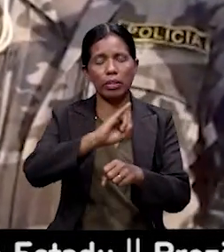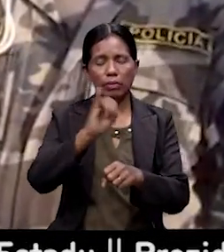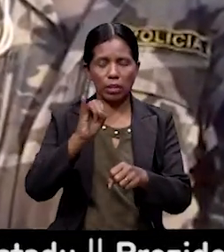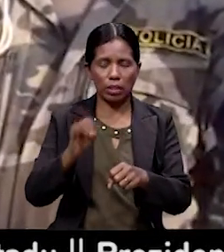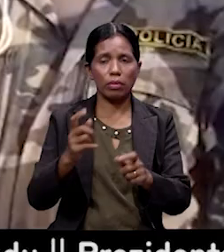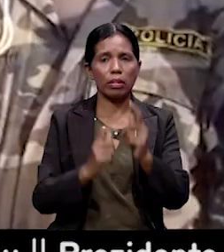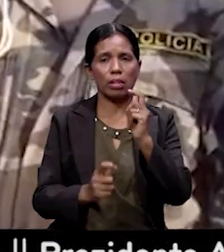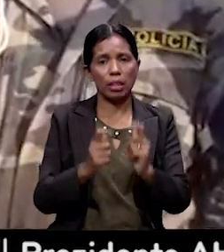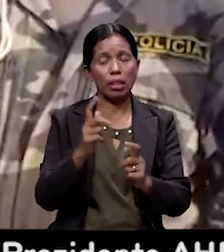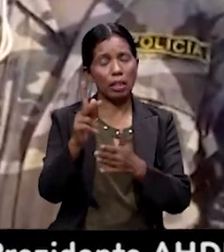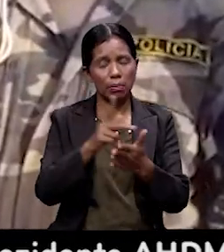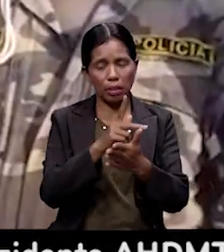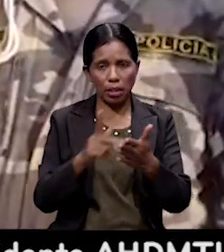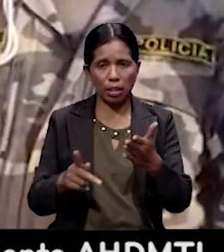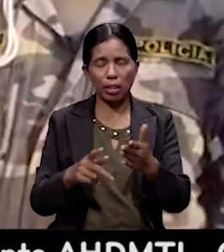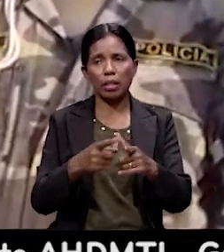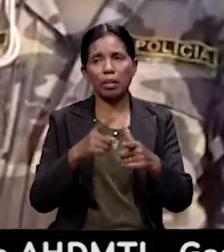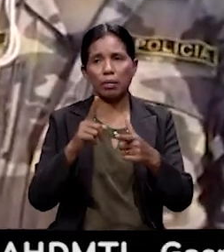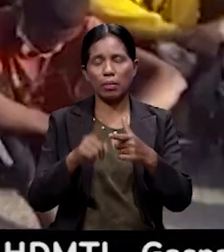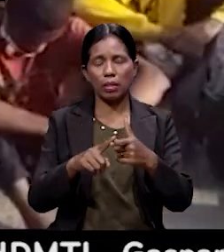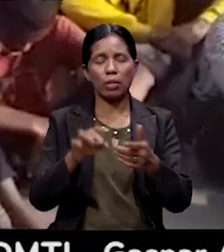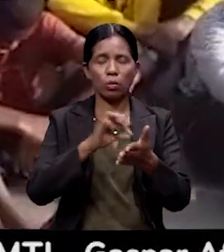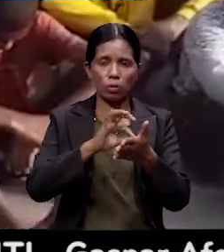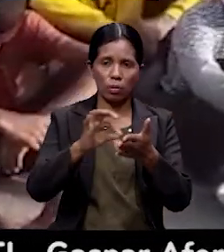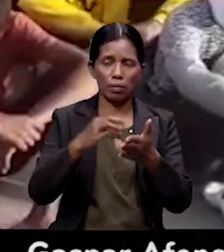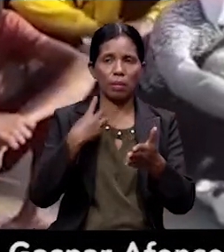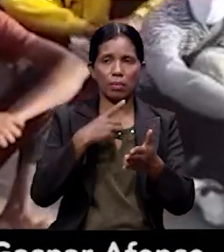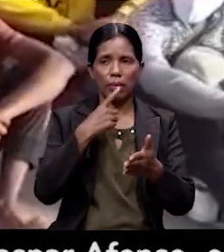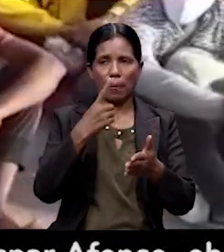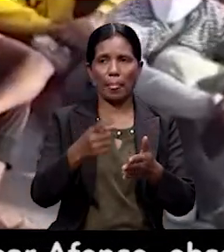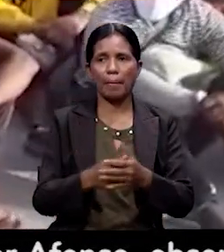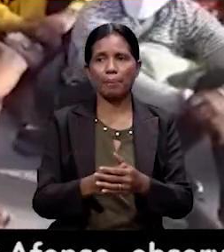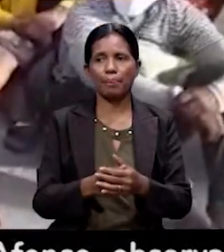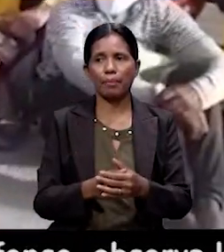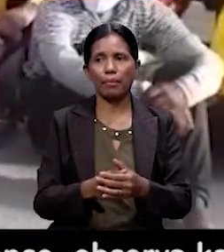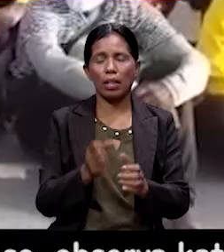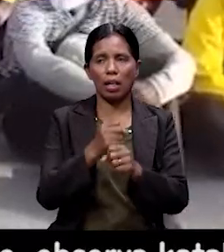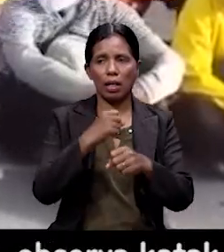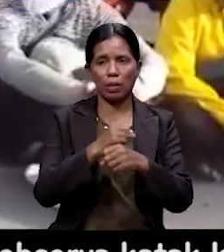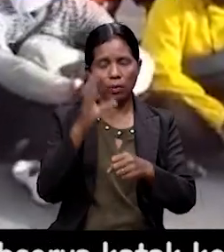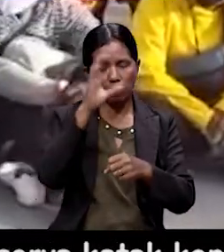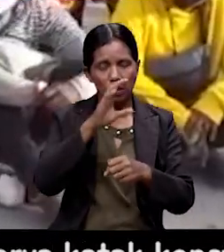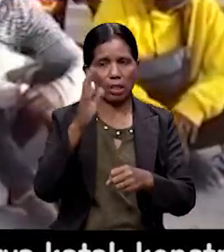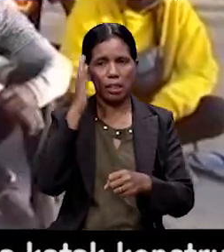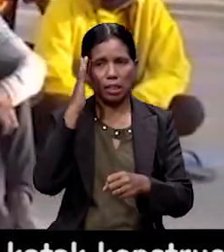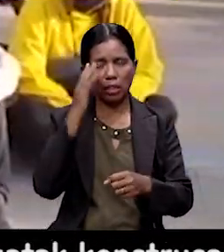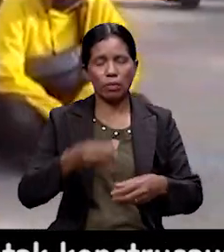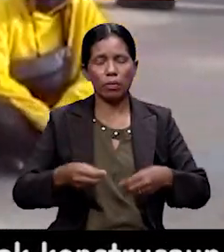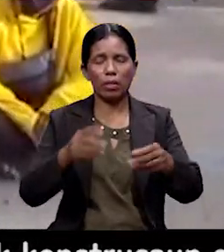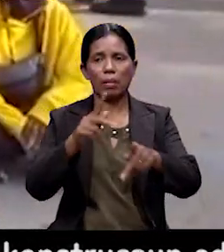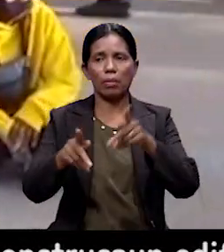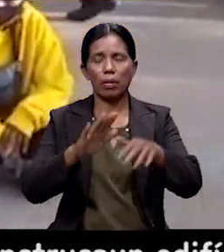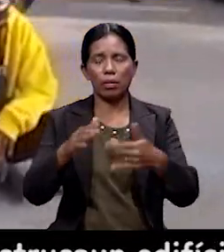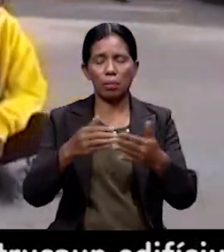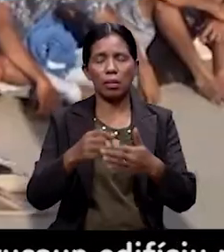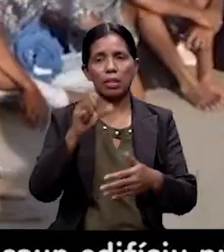foi, se não é o número não retém, né? Parte de segurança hala uma identificação no entrega a uma cidadão sirané ba